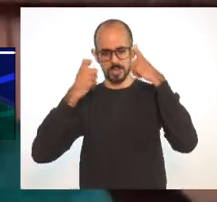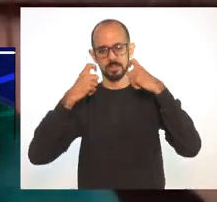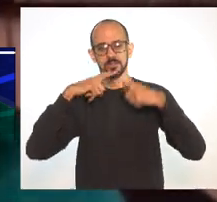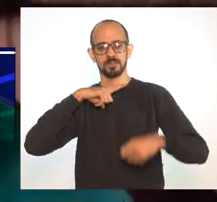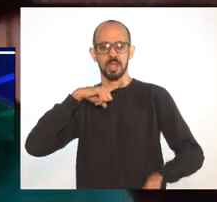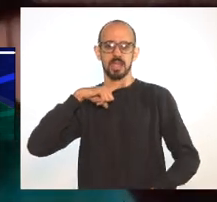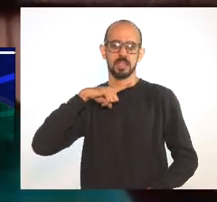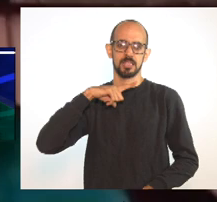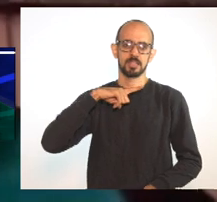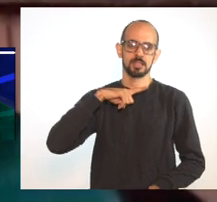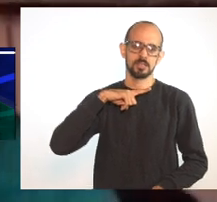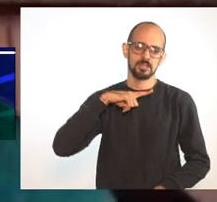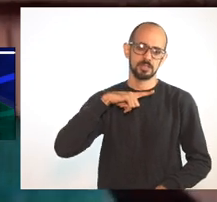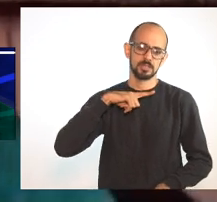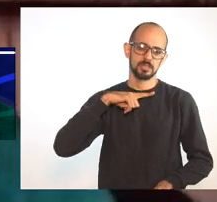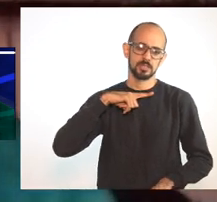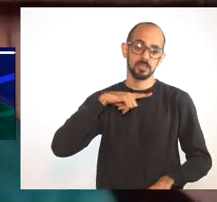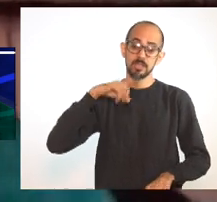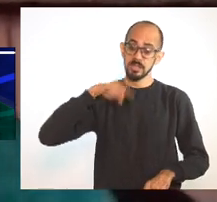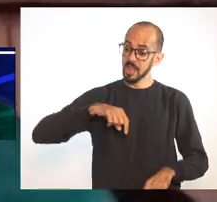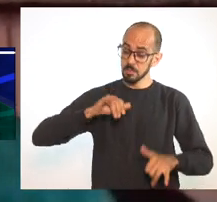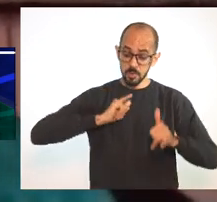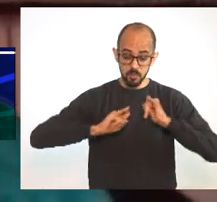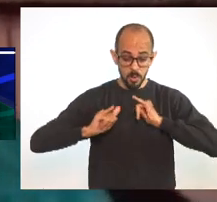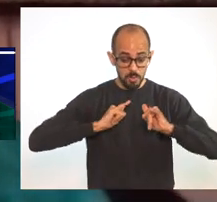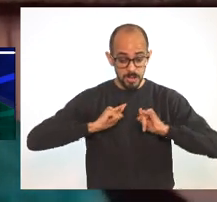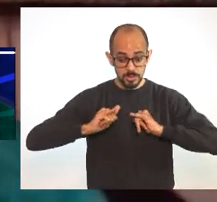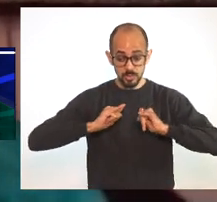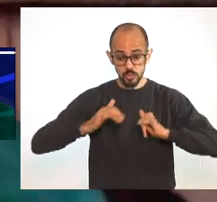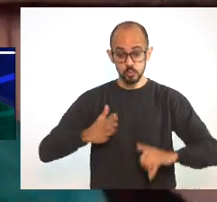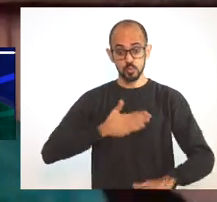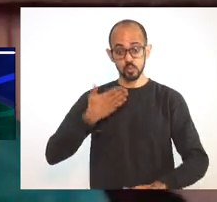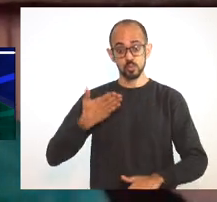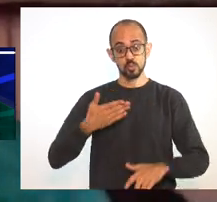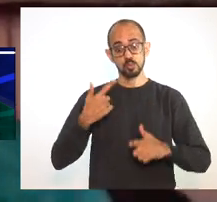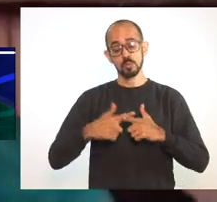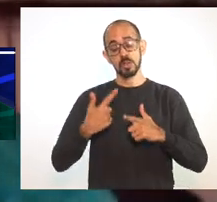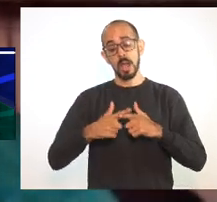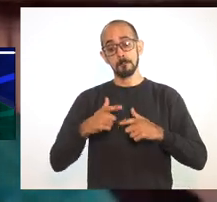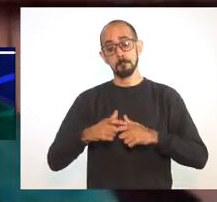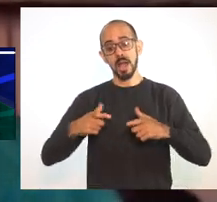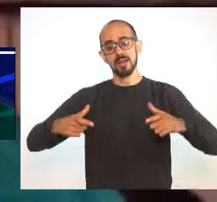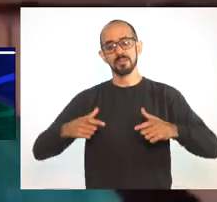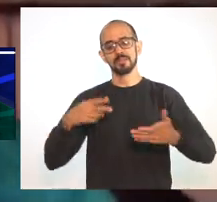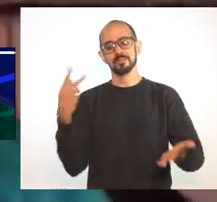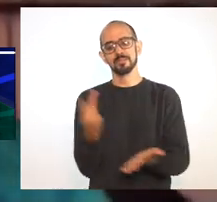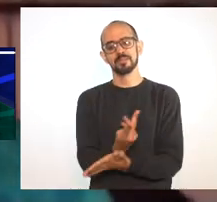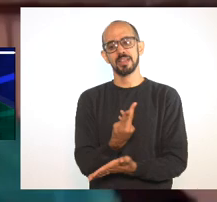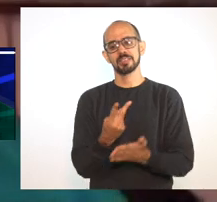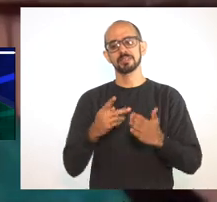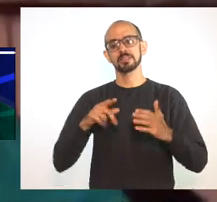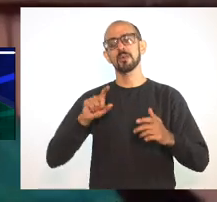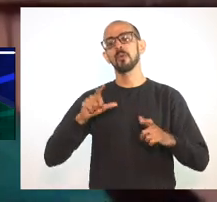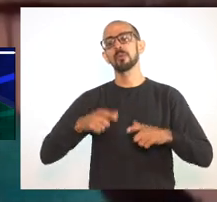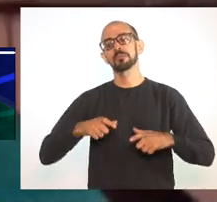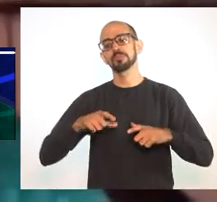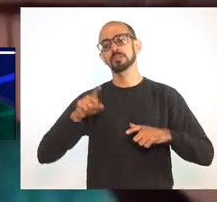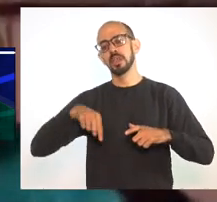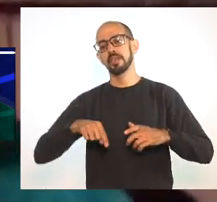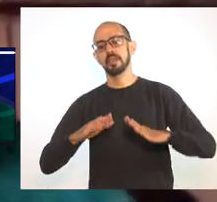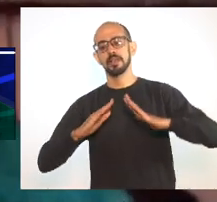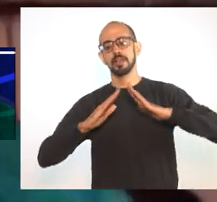E é um dado alarmante, porque a maioria dessas mortes acontece em casa. Então, a responsabilidade desse parlamento